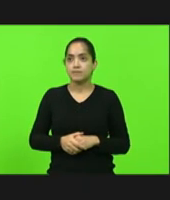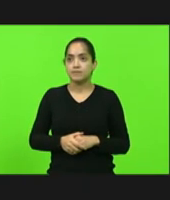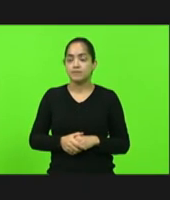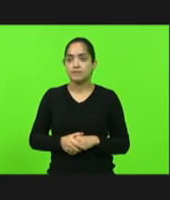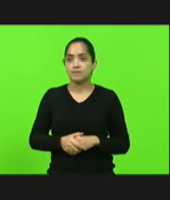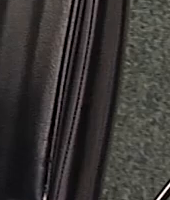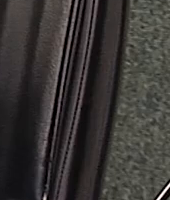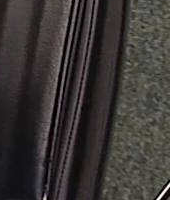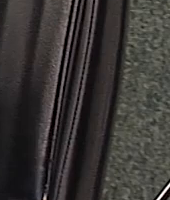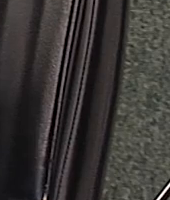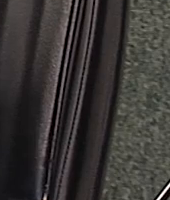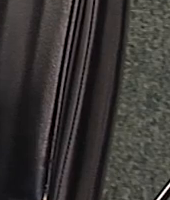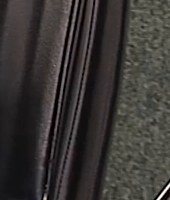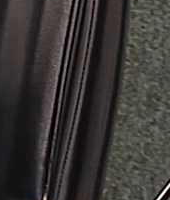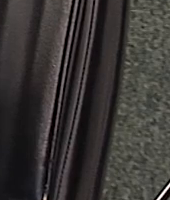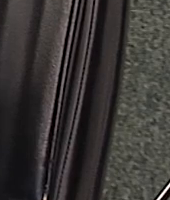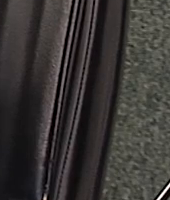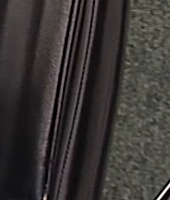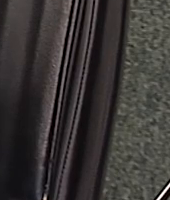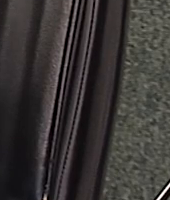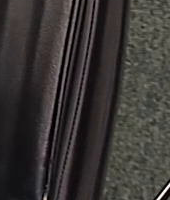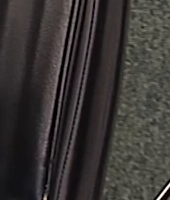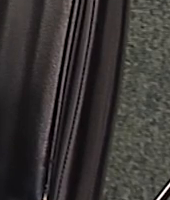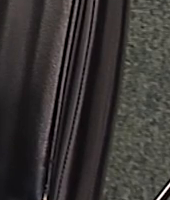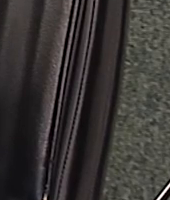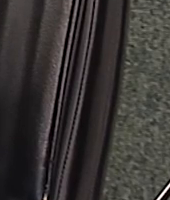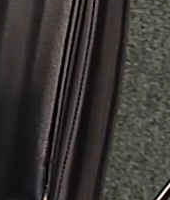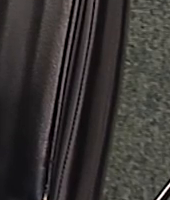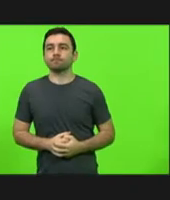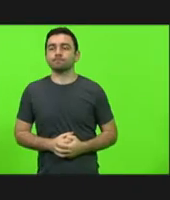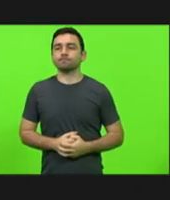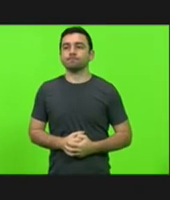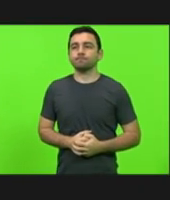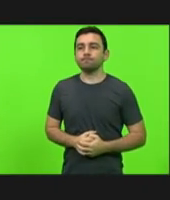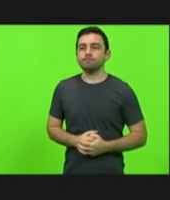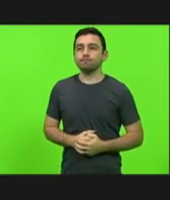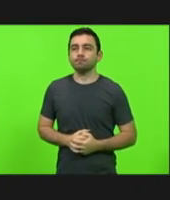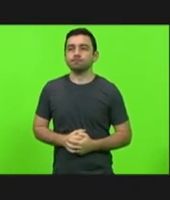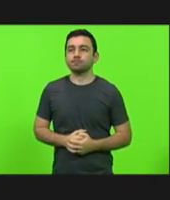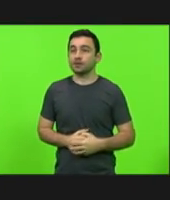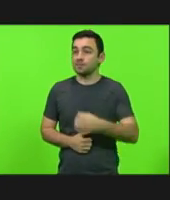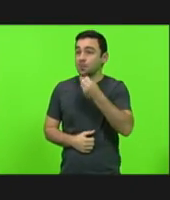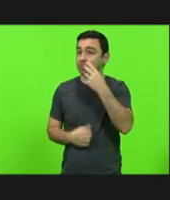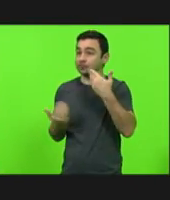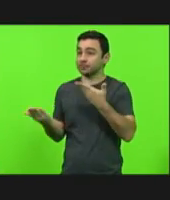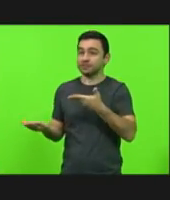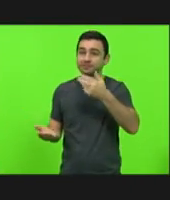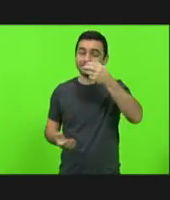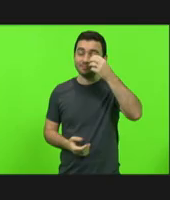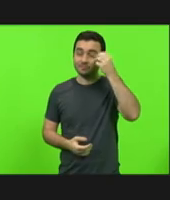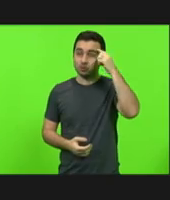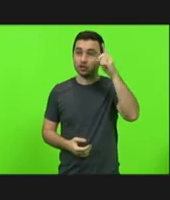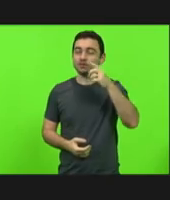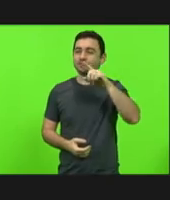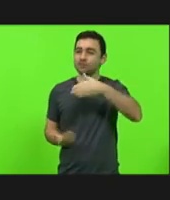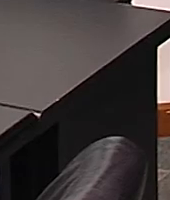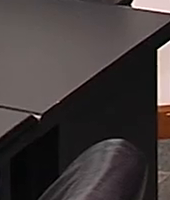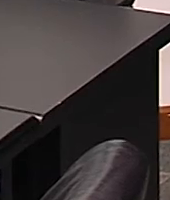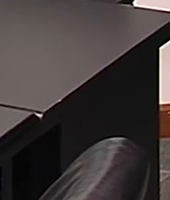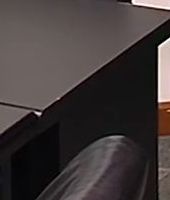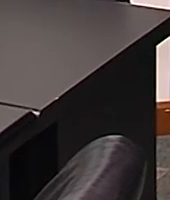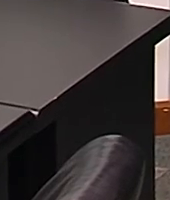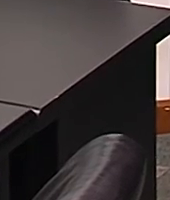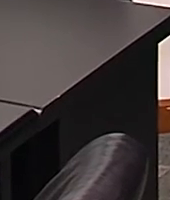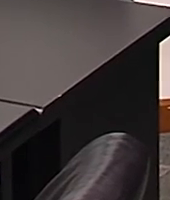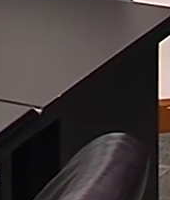como fonoaudiólogos e terapia ocupacional em municípios do interior do Estado para atender os deficientes Já o outro requerimento